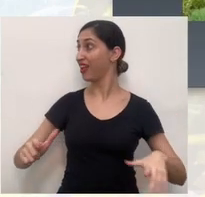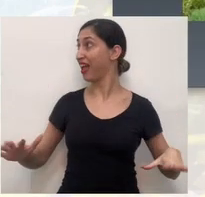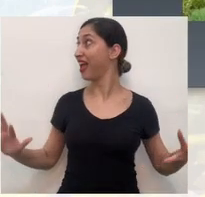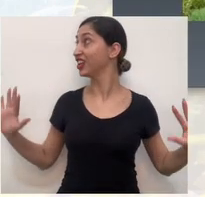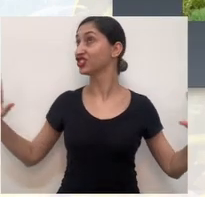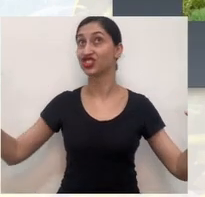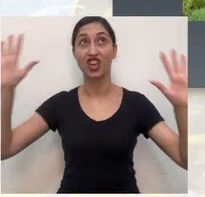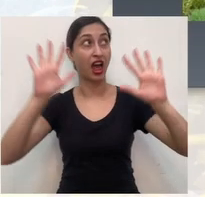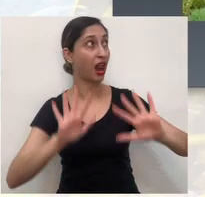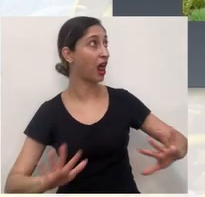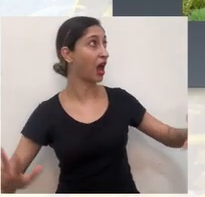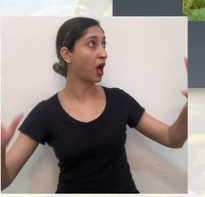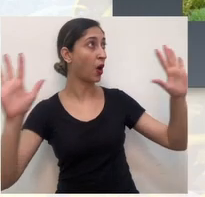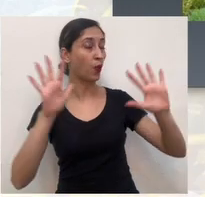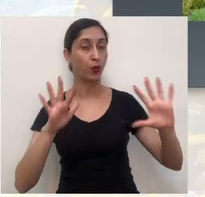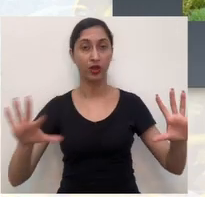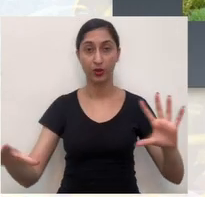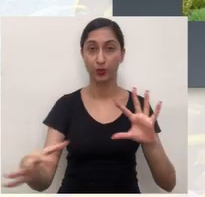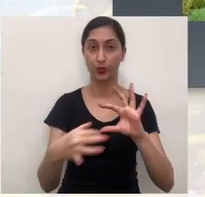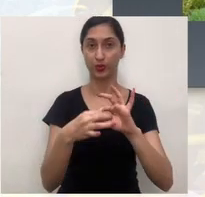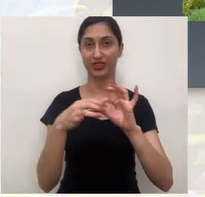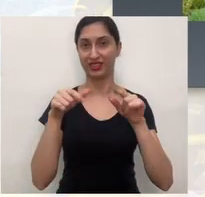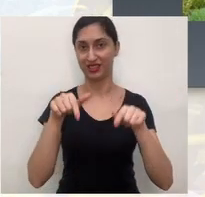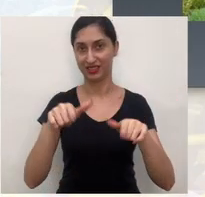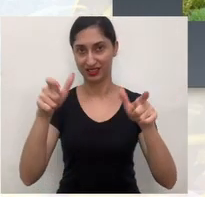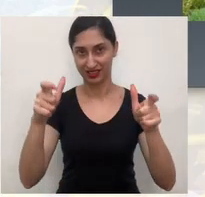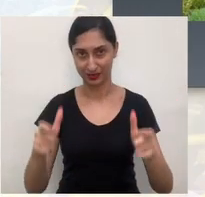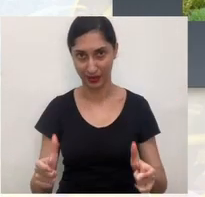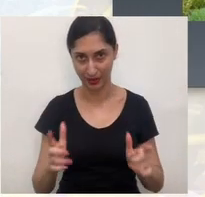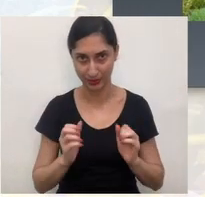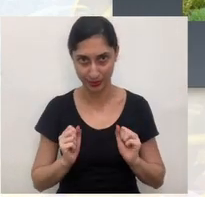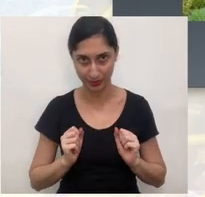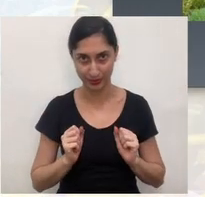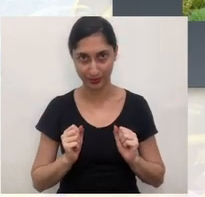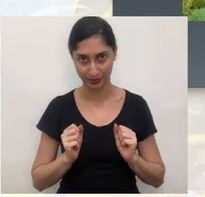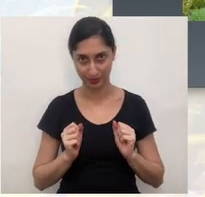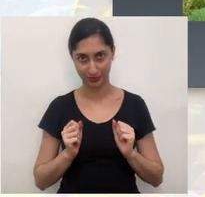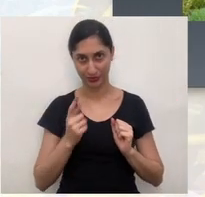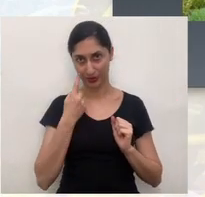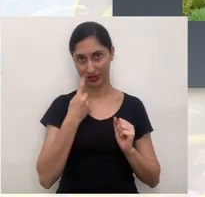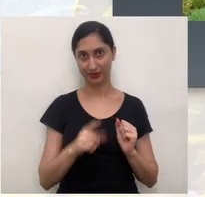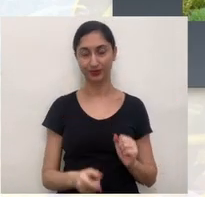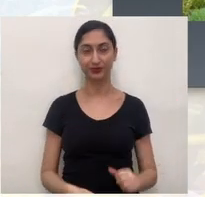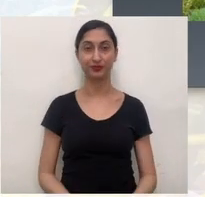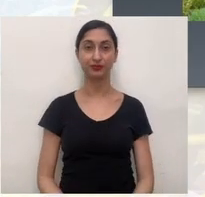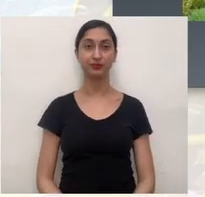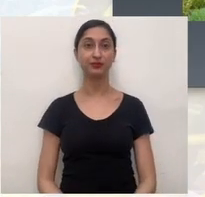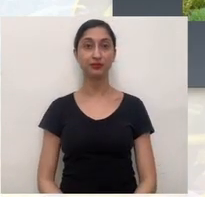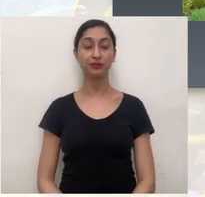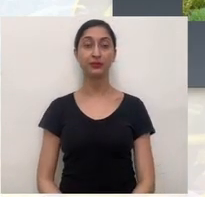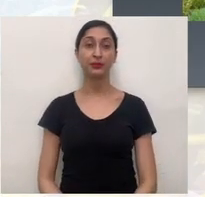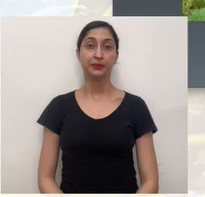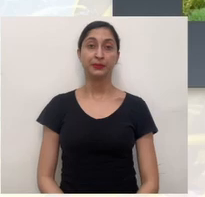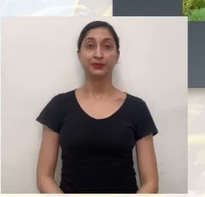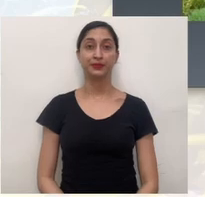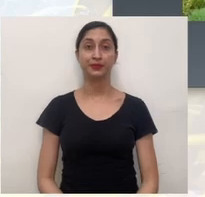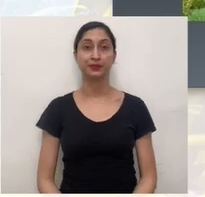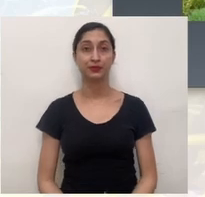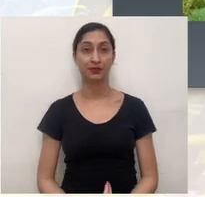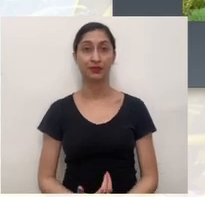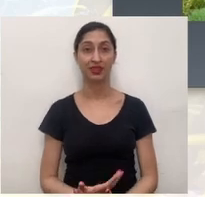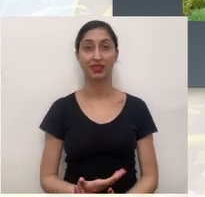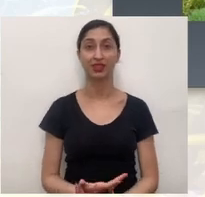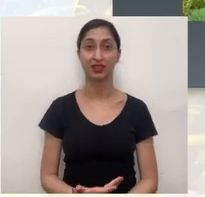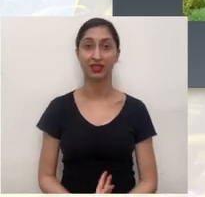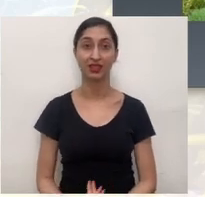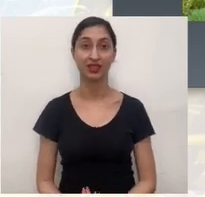a paisagem que se conecta com o jardim. Esse jardim vai até aqui só, mas para o Burle Marx, ver o